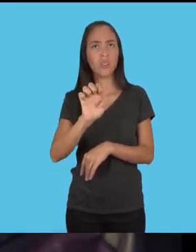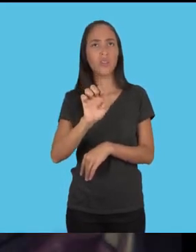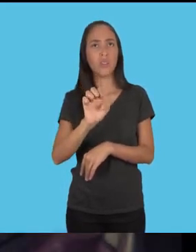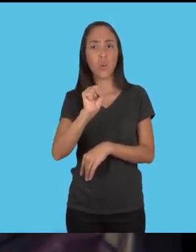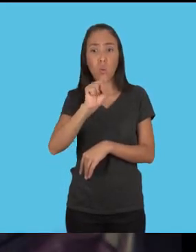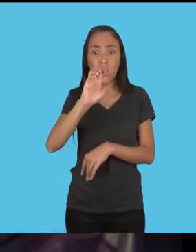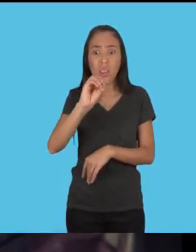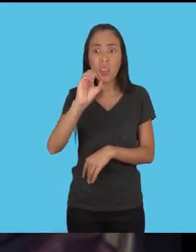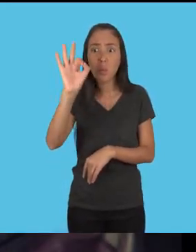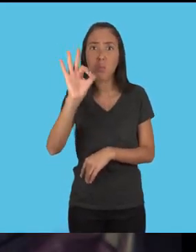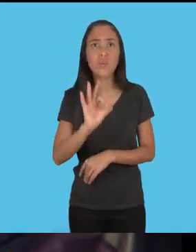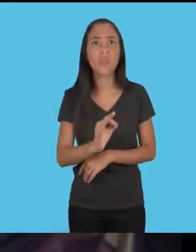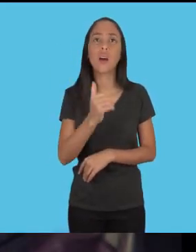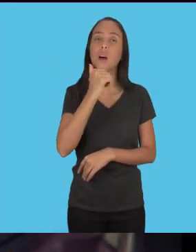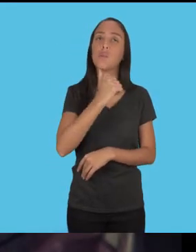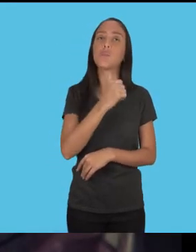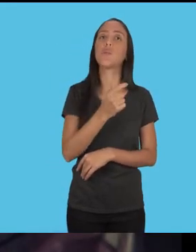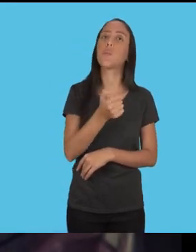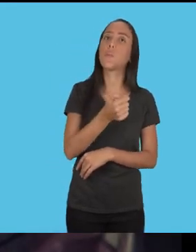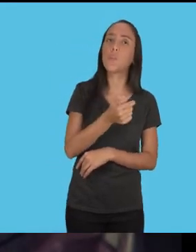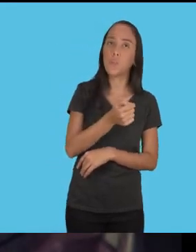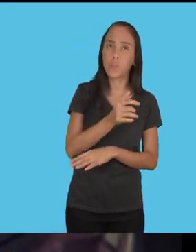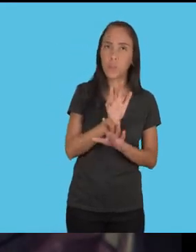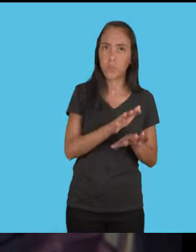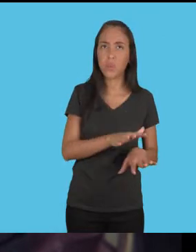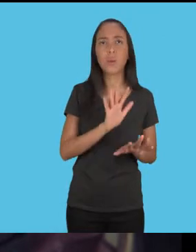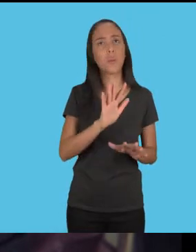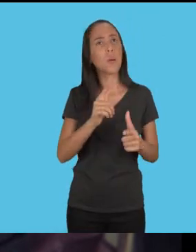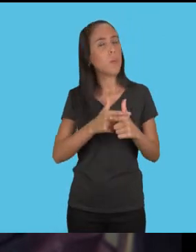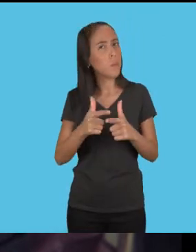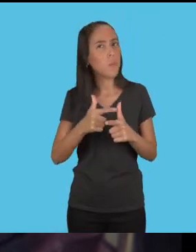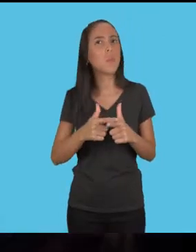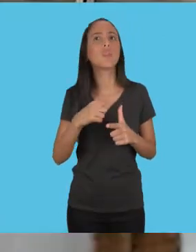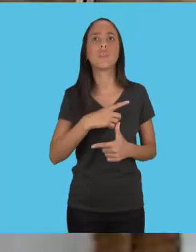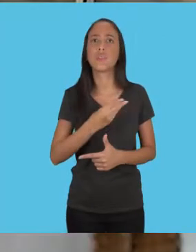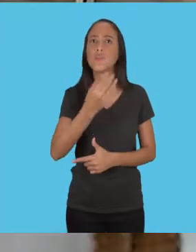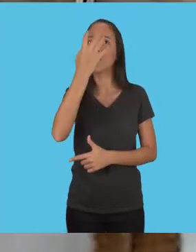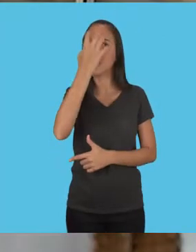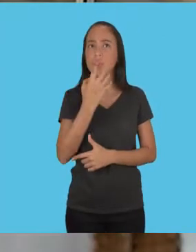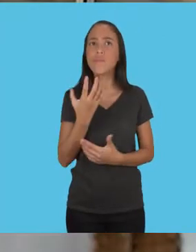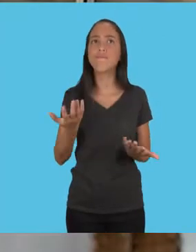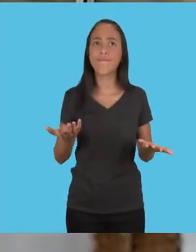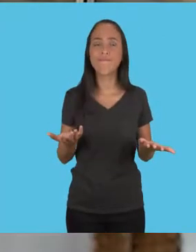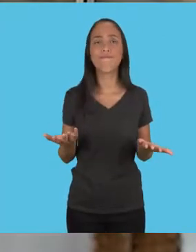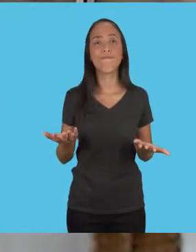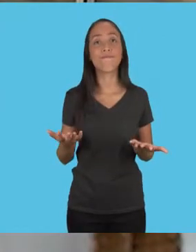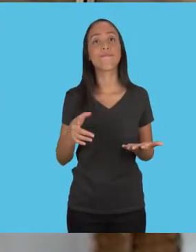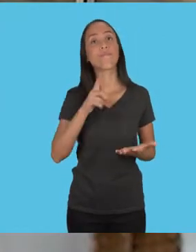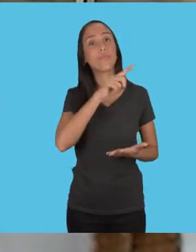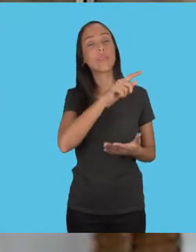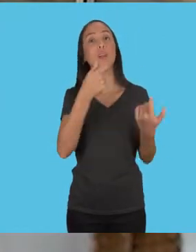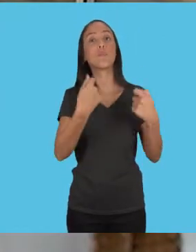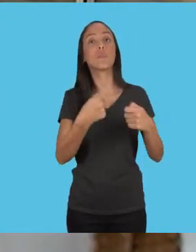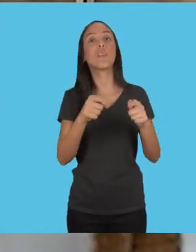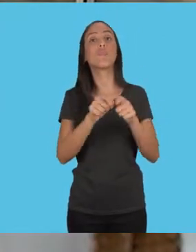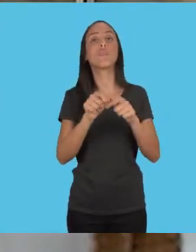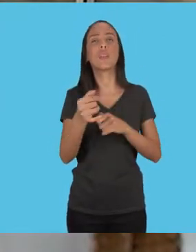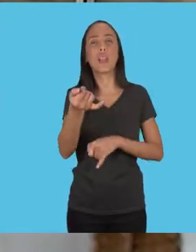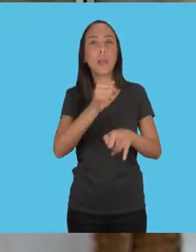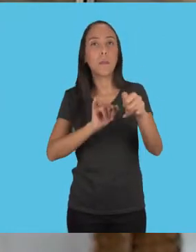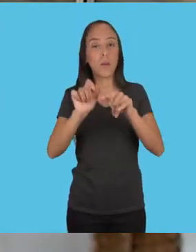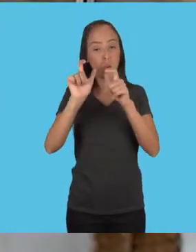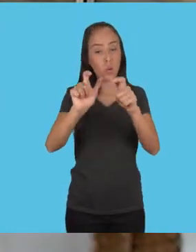um pouco menos. Então o problema era um problema sério, né? Ele precisava equipar os